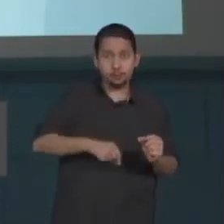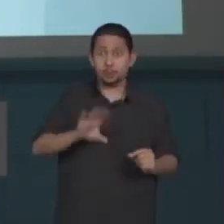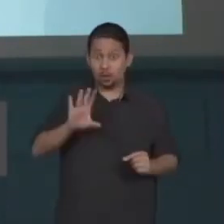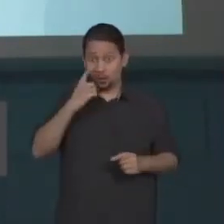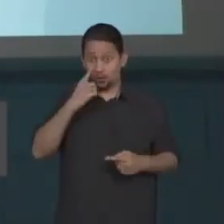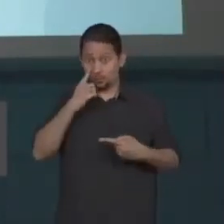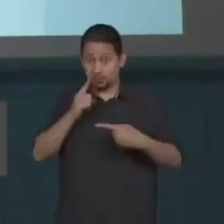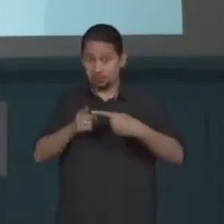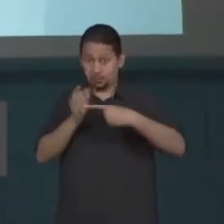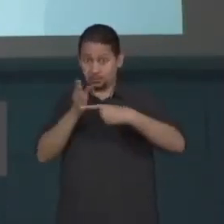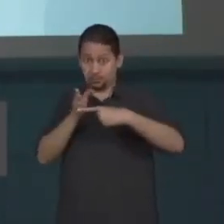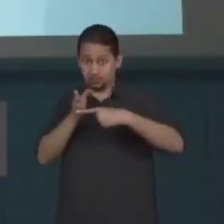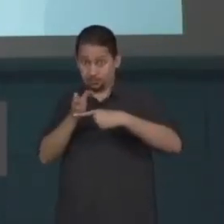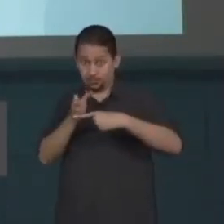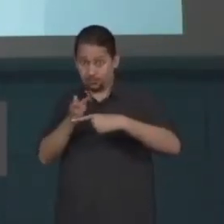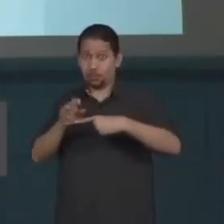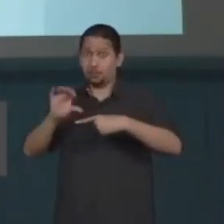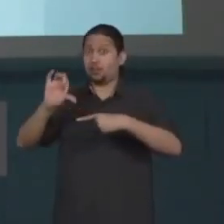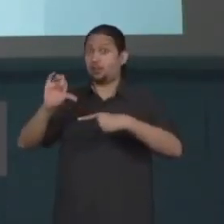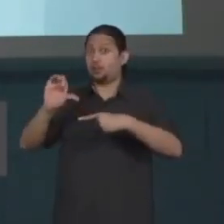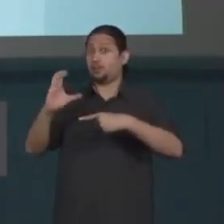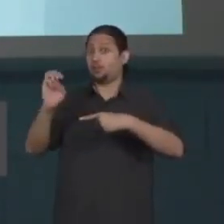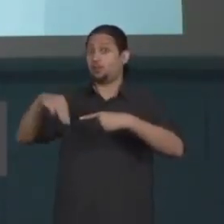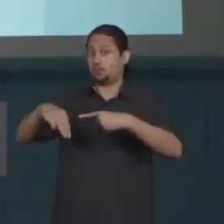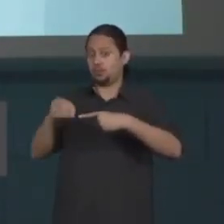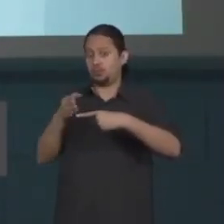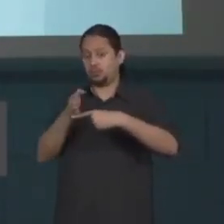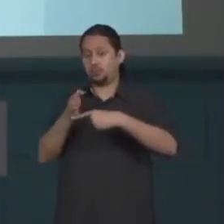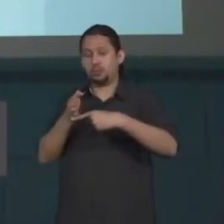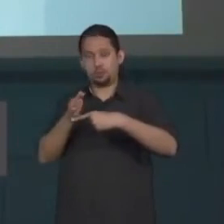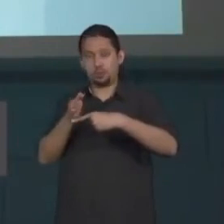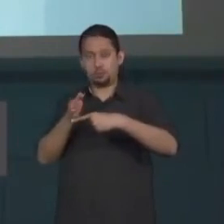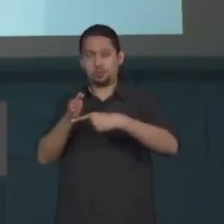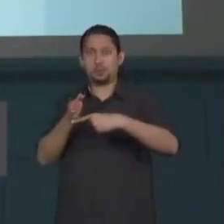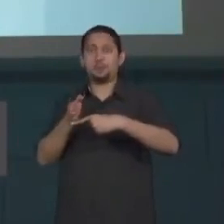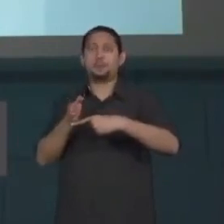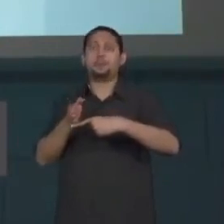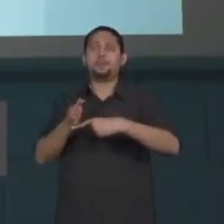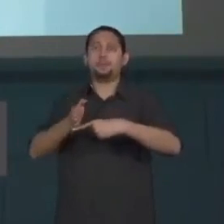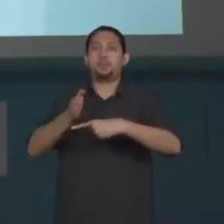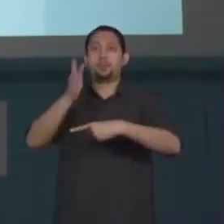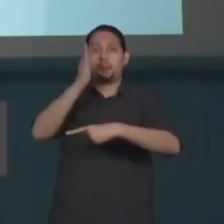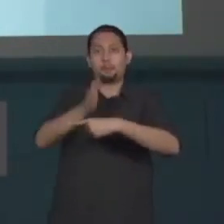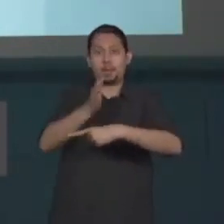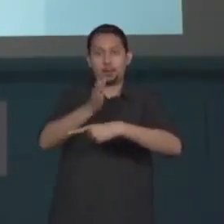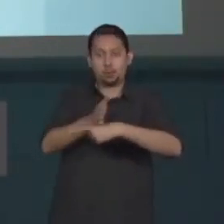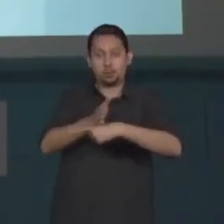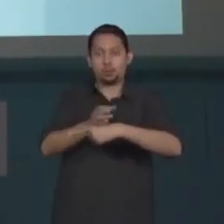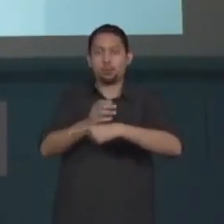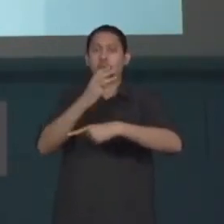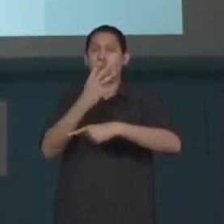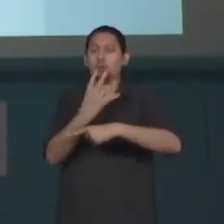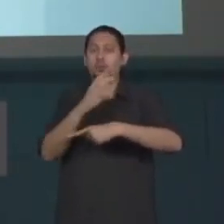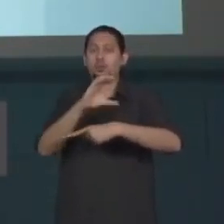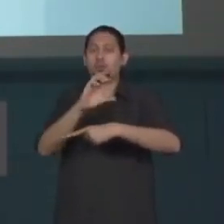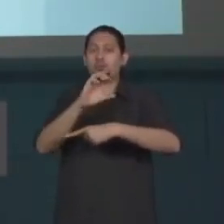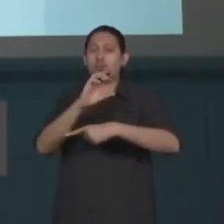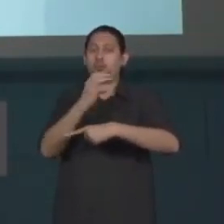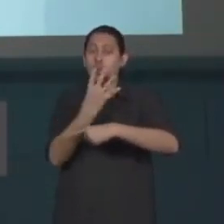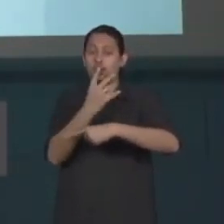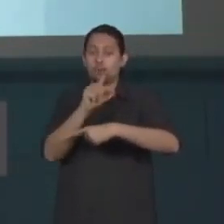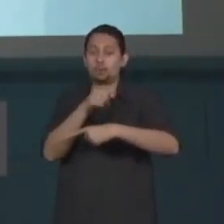gente vai marcar 9 centímetros. A gente vai marcar o do meio ali, ó, 4 centímetros e